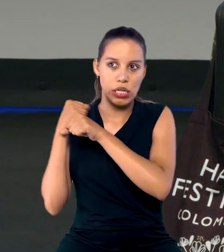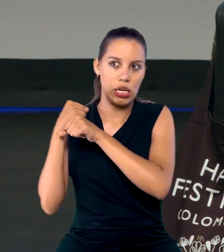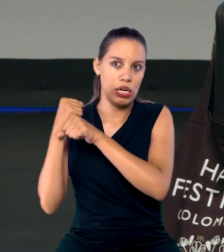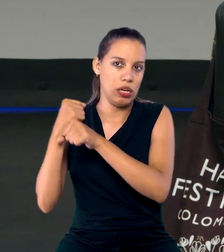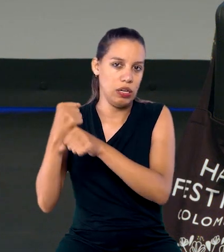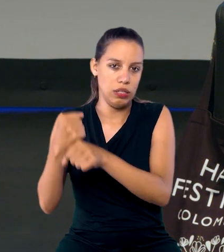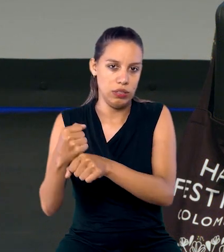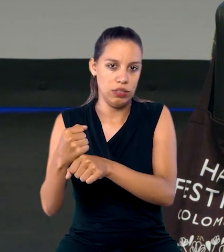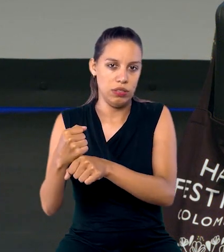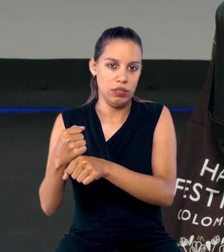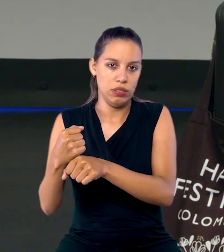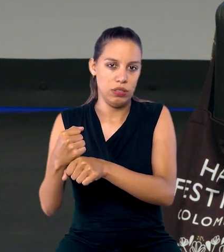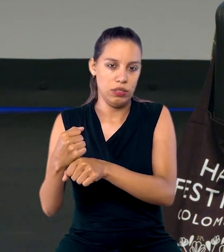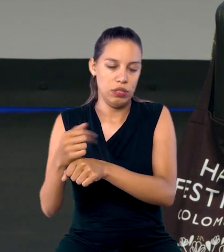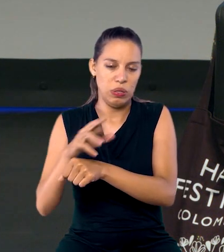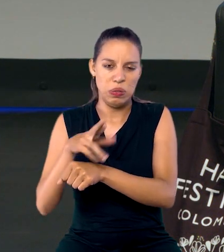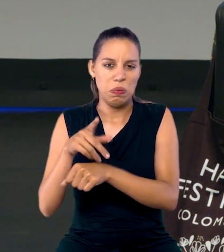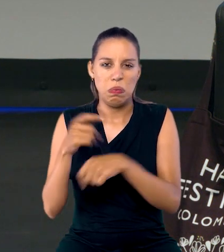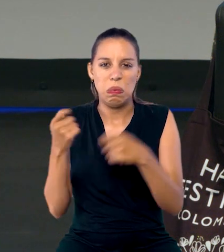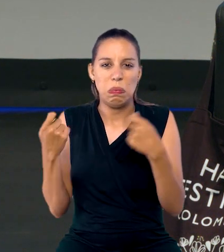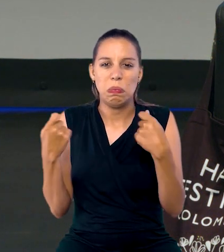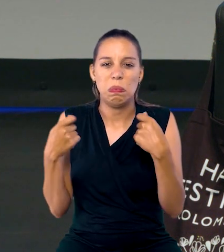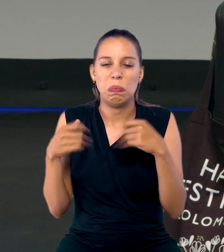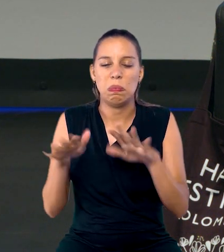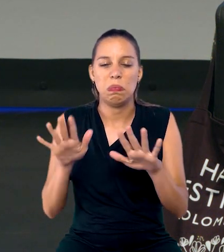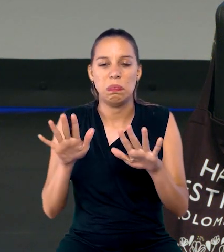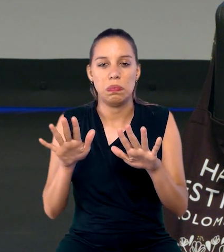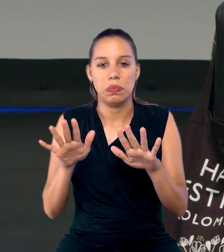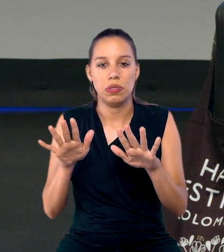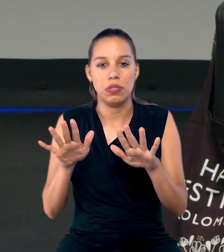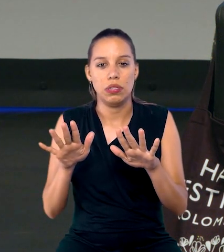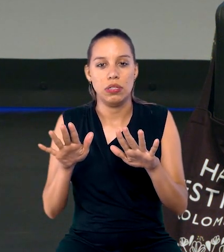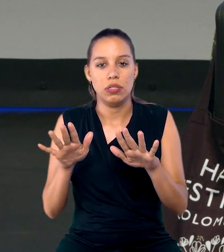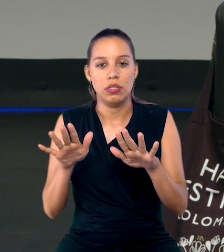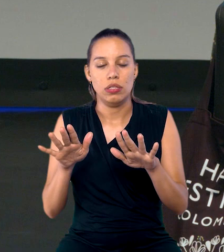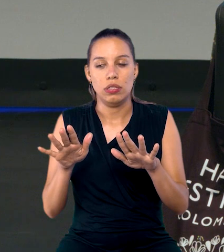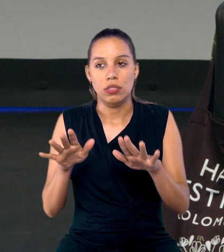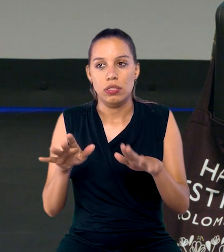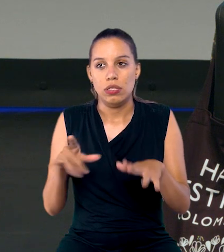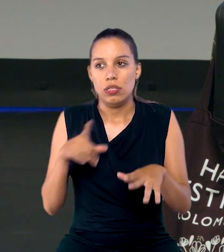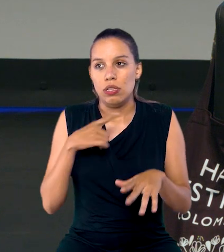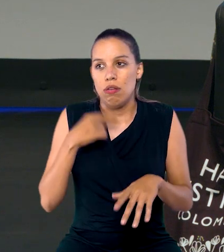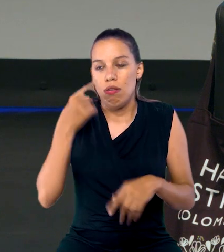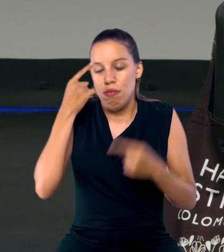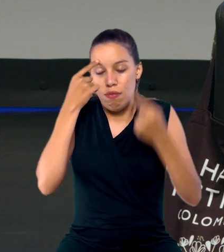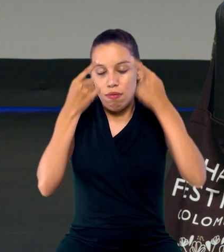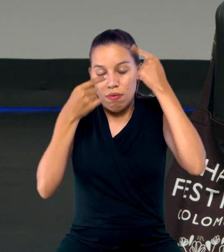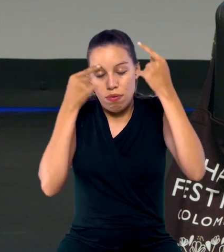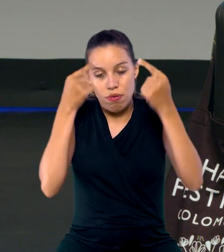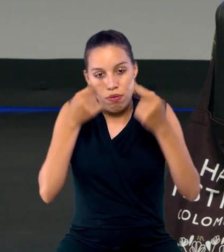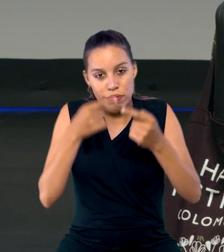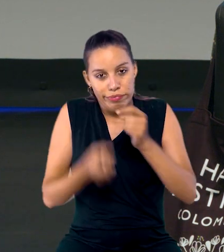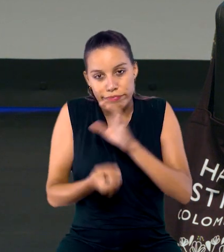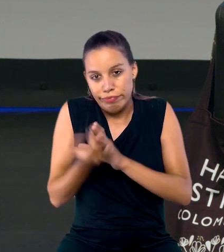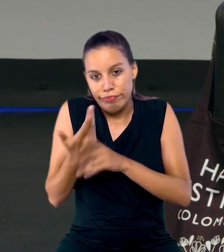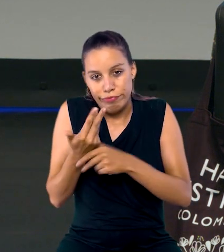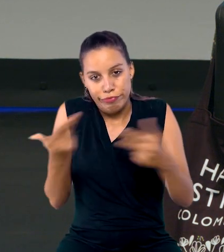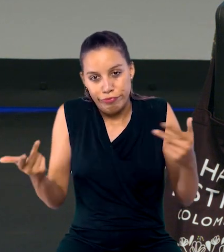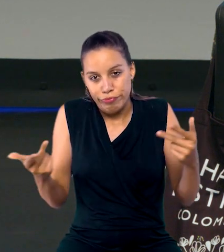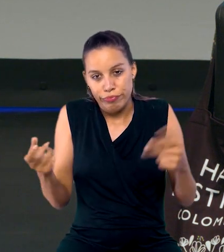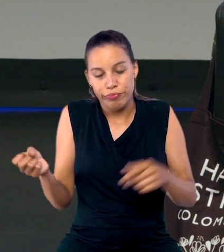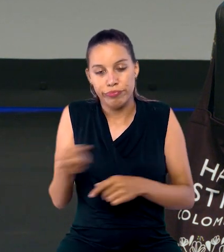de séculos. Então, não é necessário que se tenha uma super ideia de invenção de